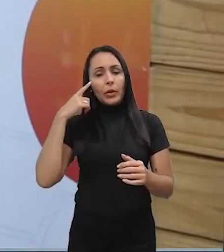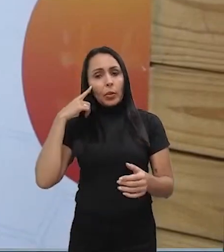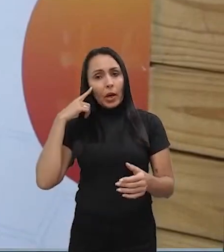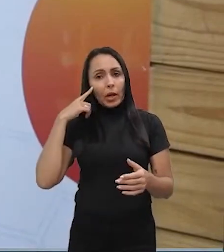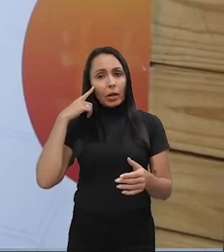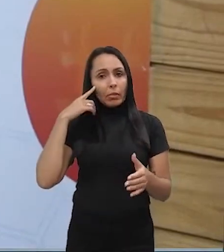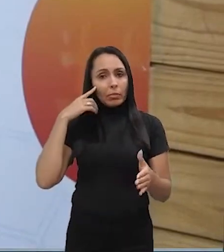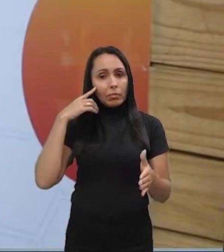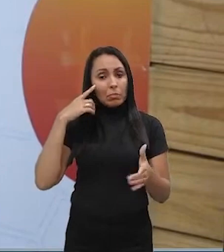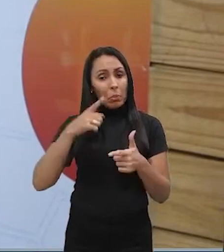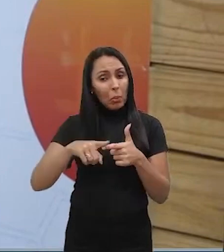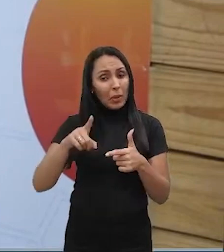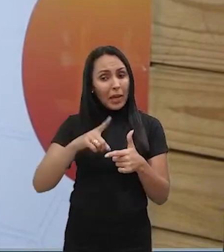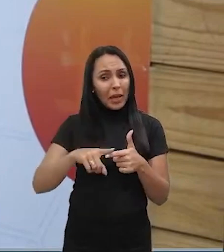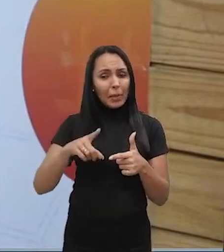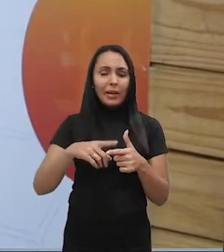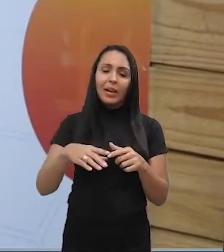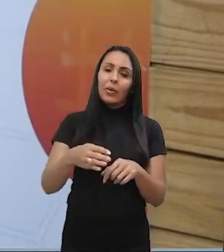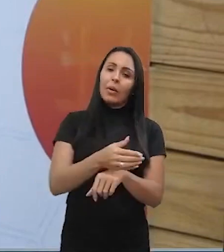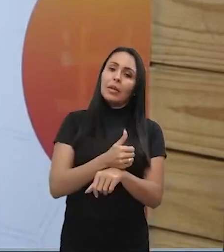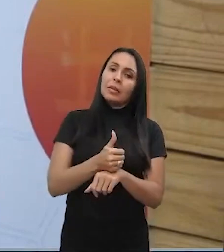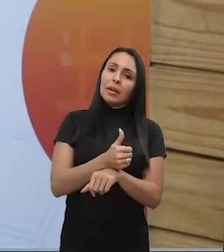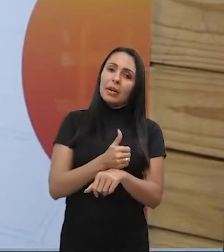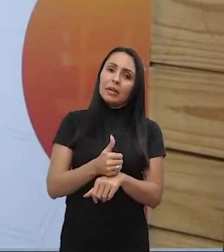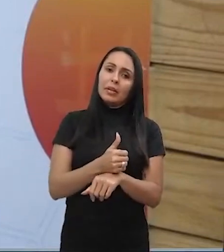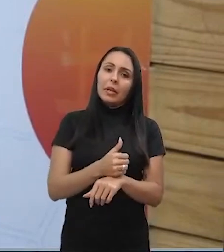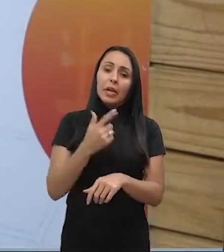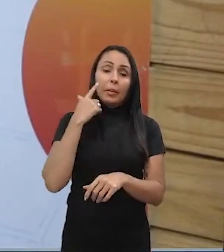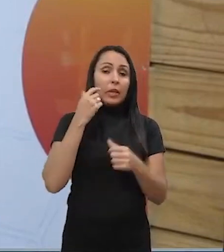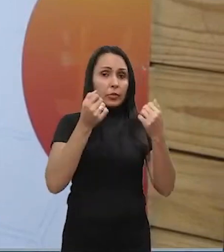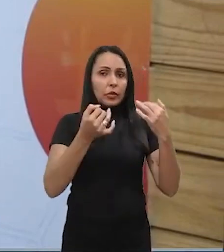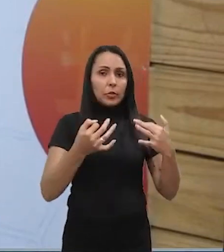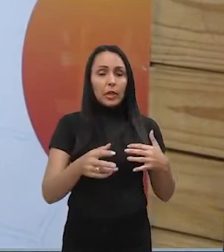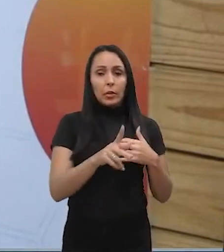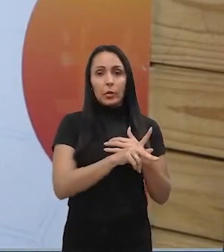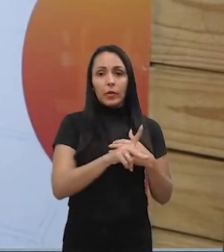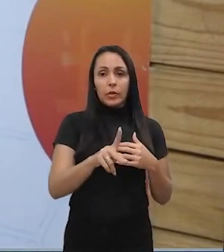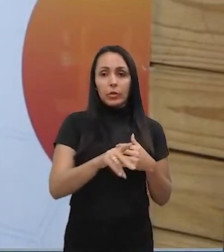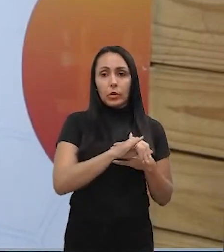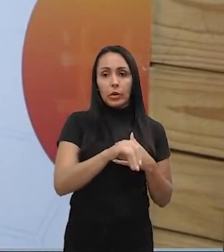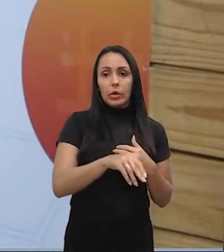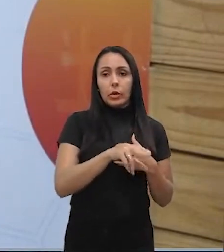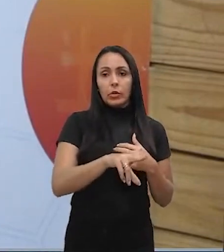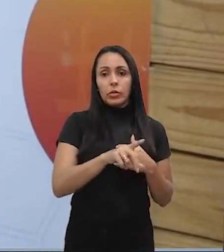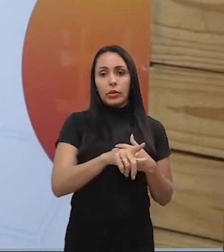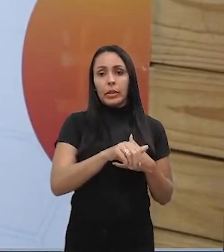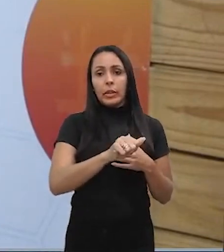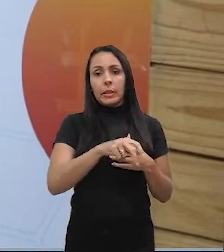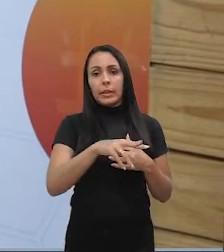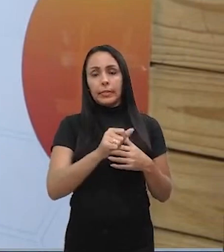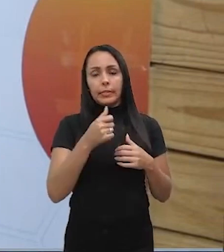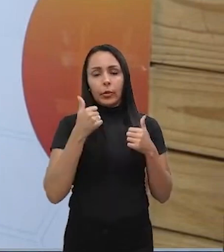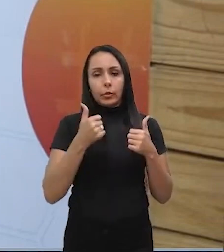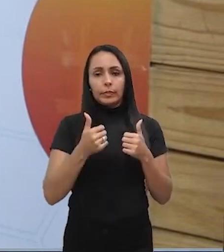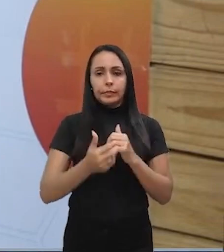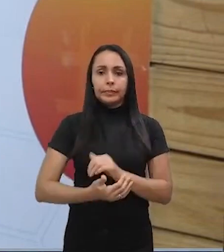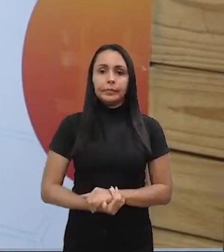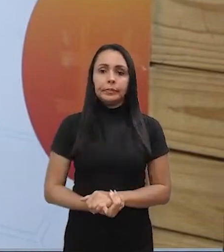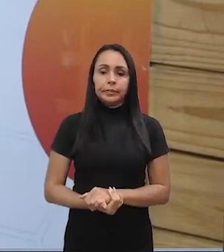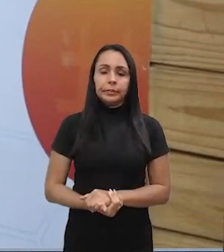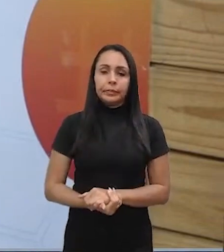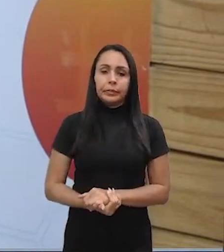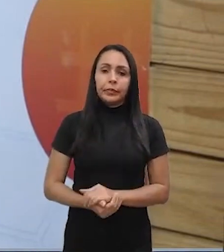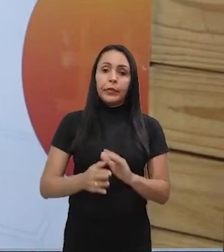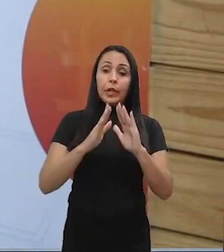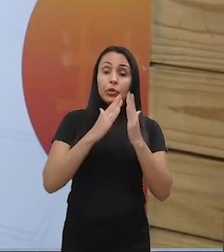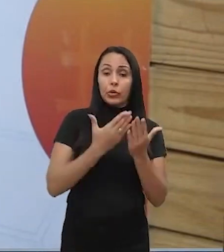na qualidade e isso vai gerar um problema. Mas isso vocês vão falar com a professora Juliana, tá bom? As